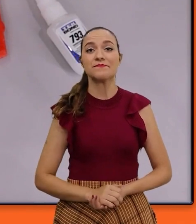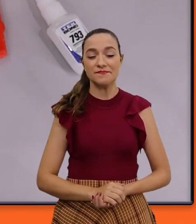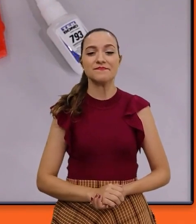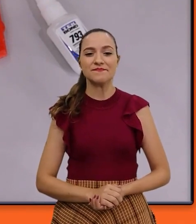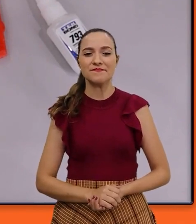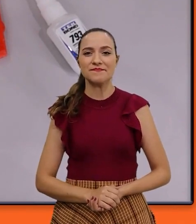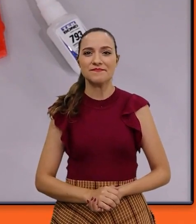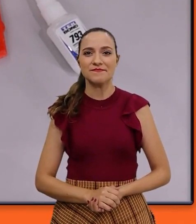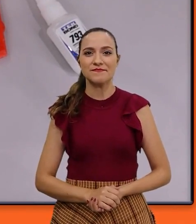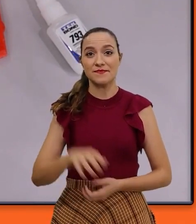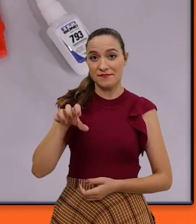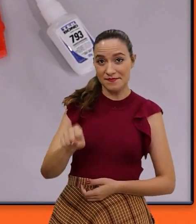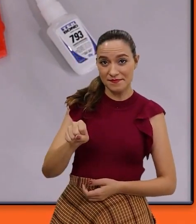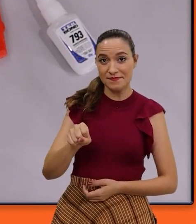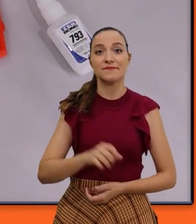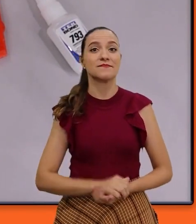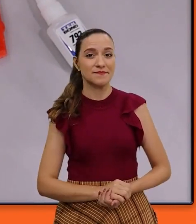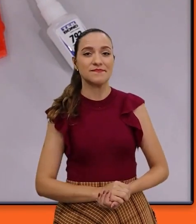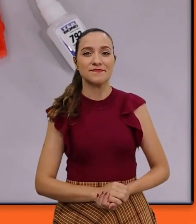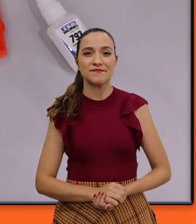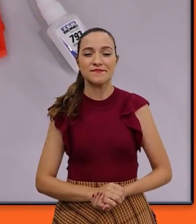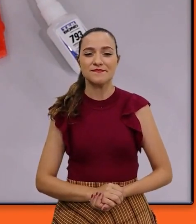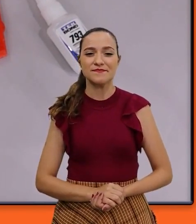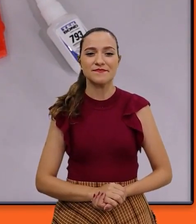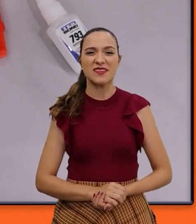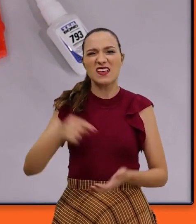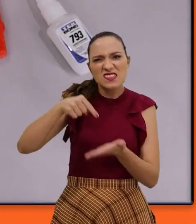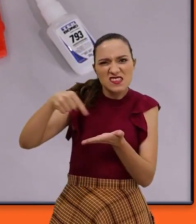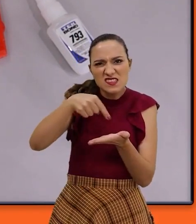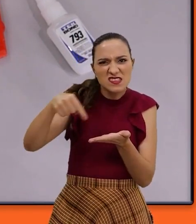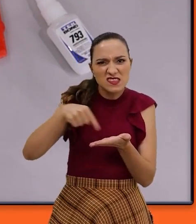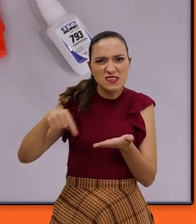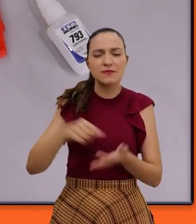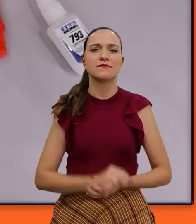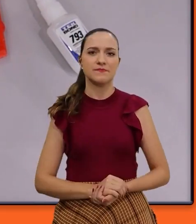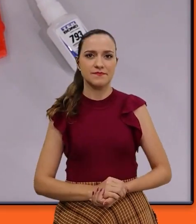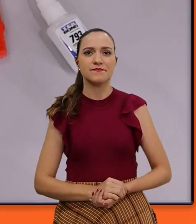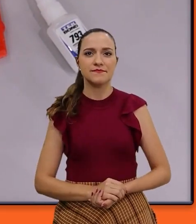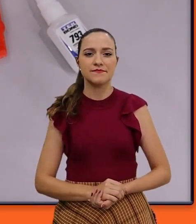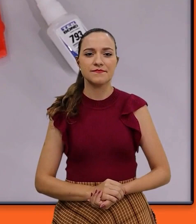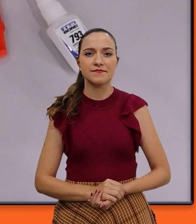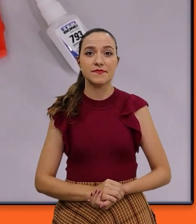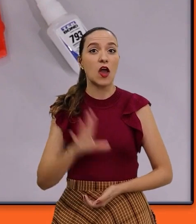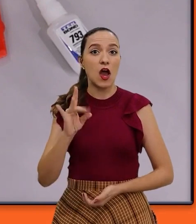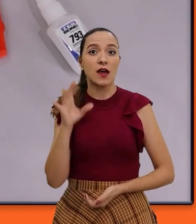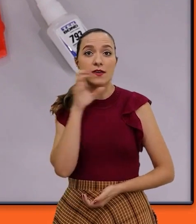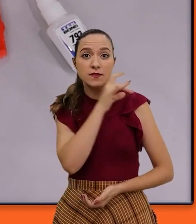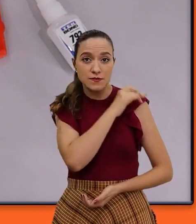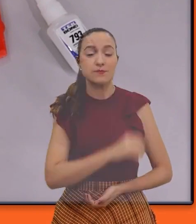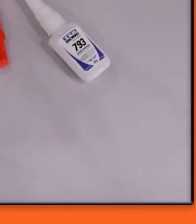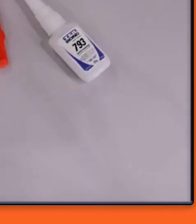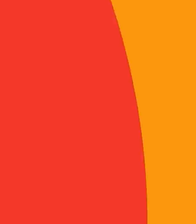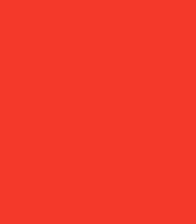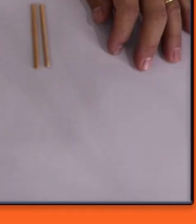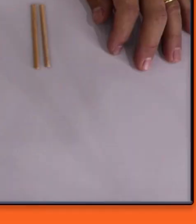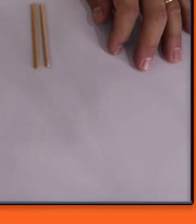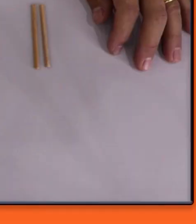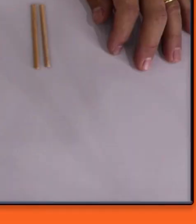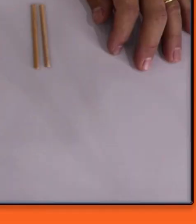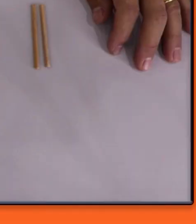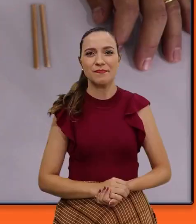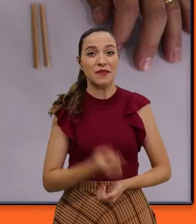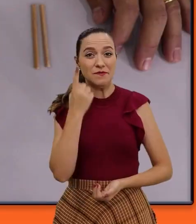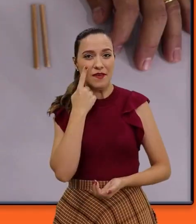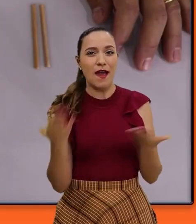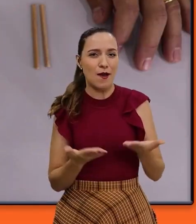tesoura, alicate, ferro de solda, cola quente.